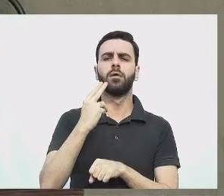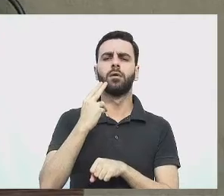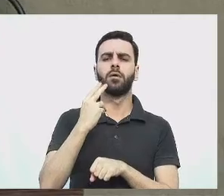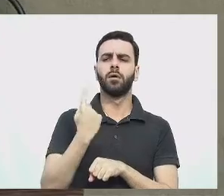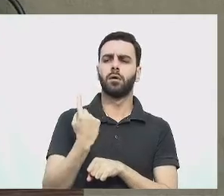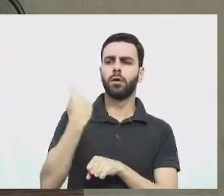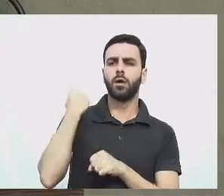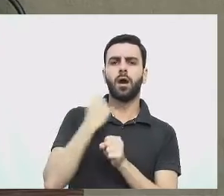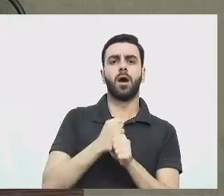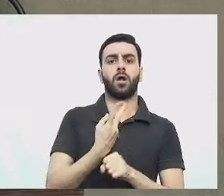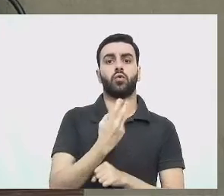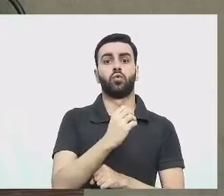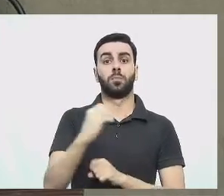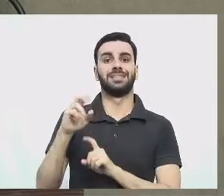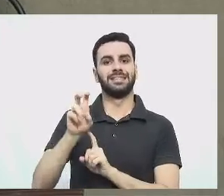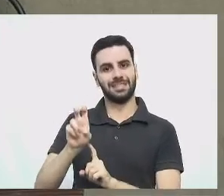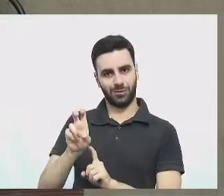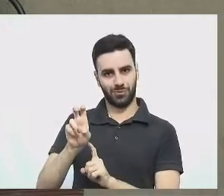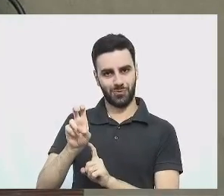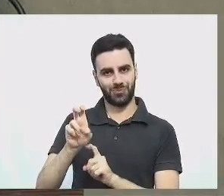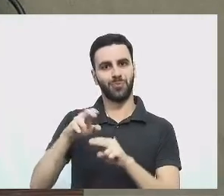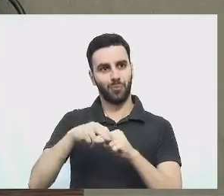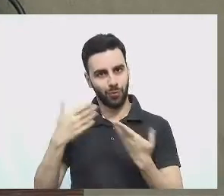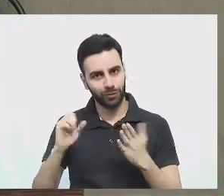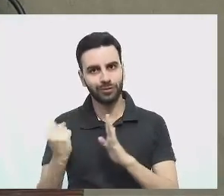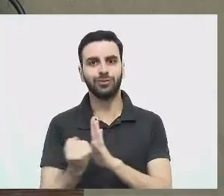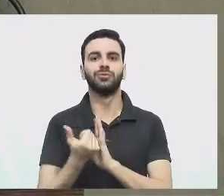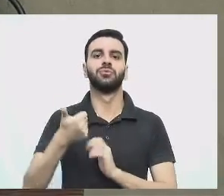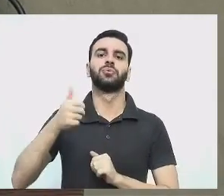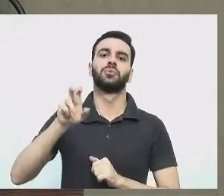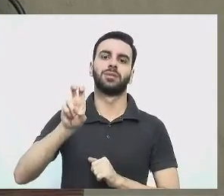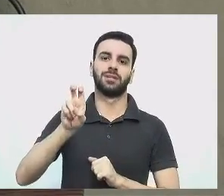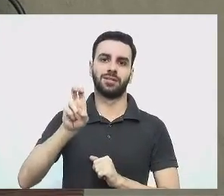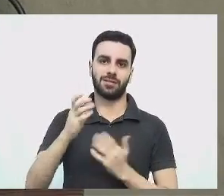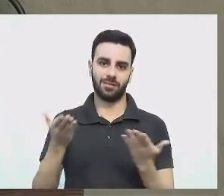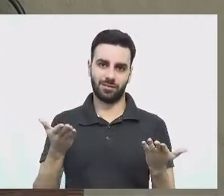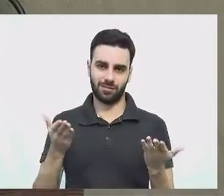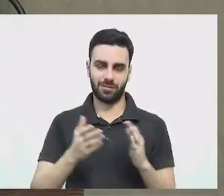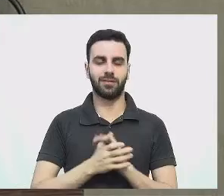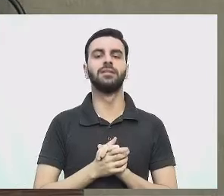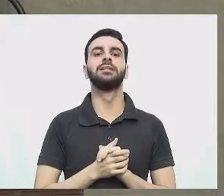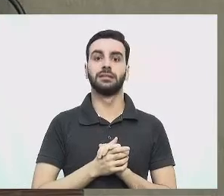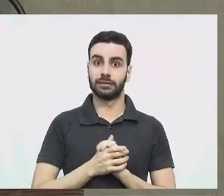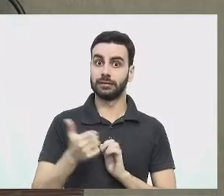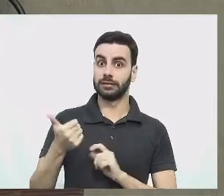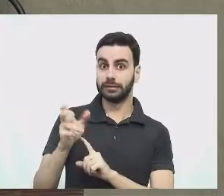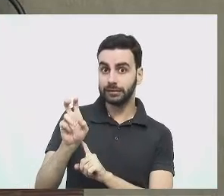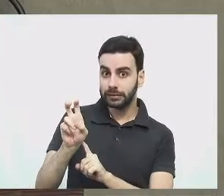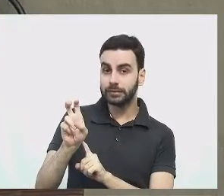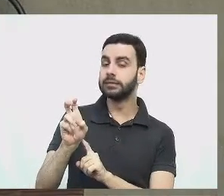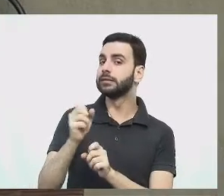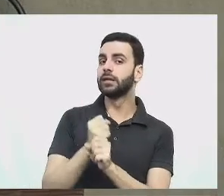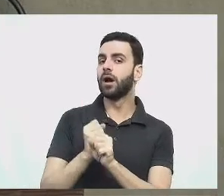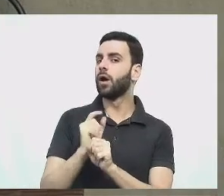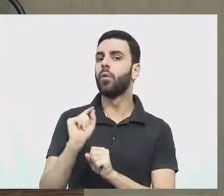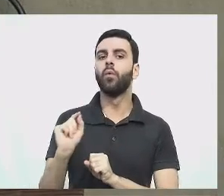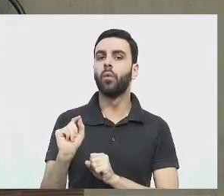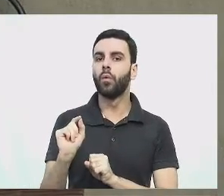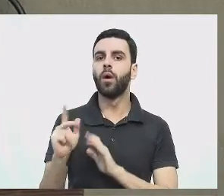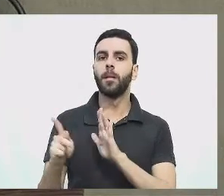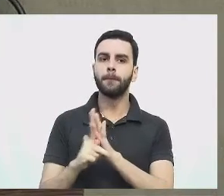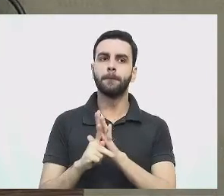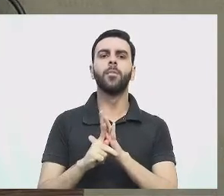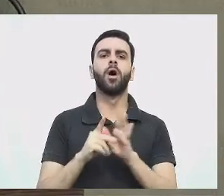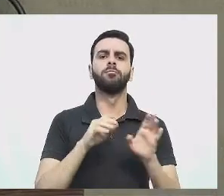no início de 2005. Por isso que nós estamos comemorando 15 anos. 15 anos de